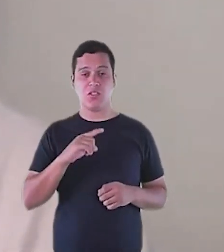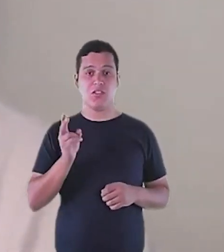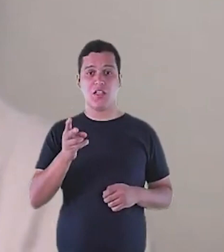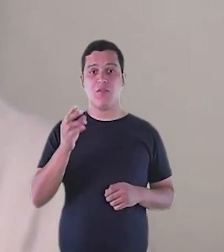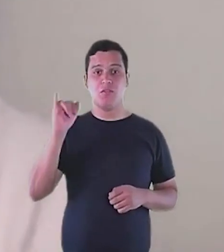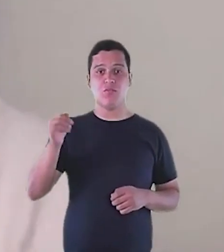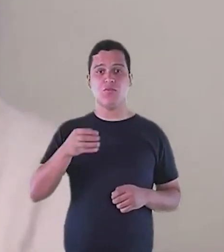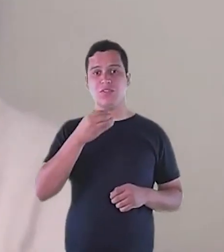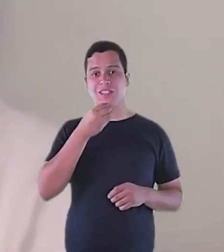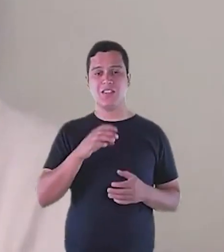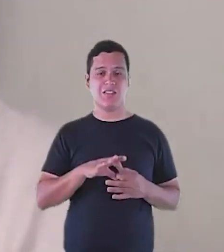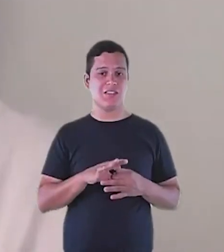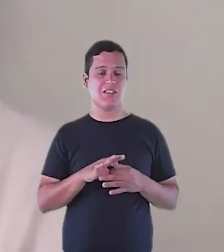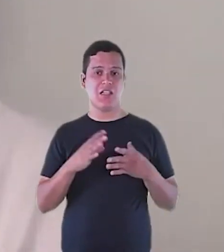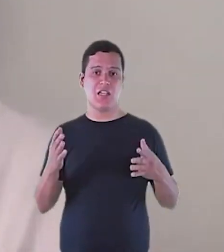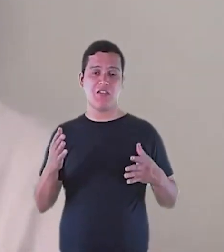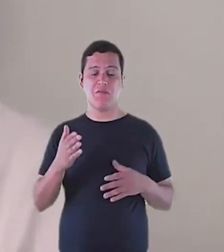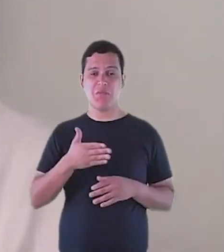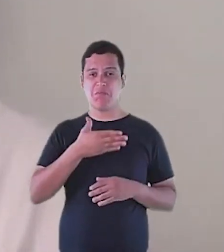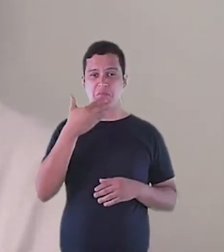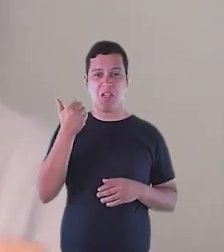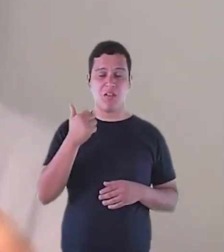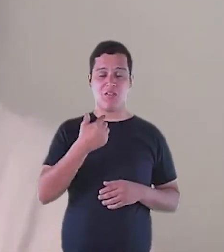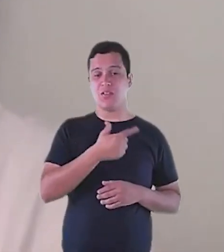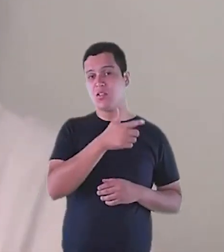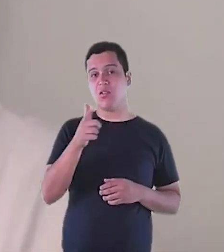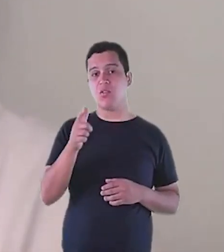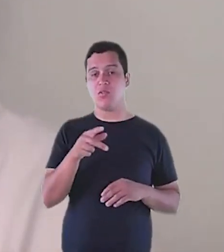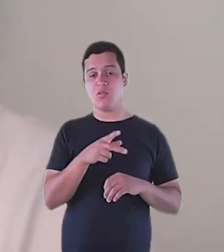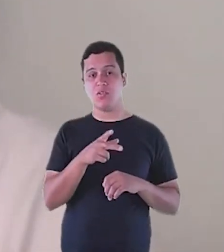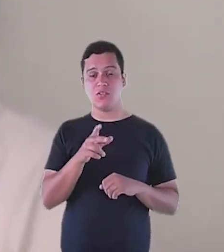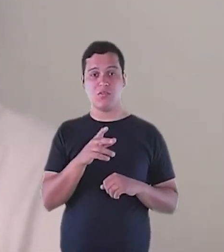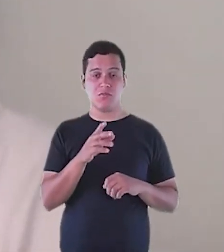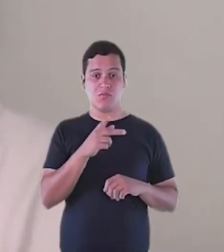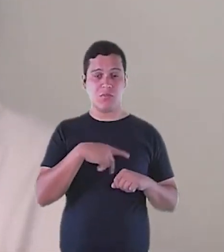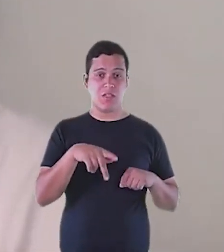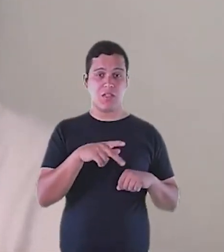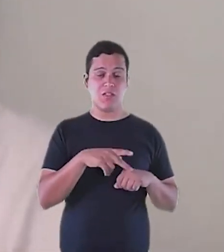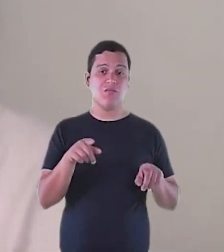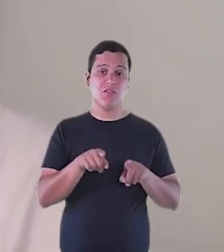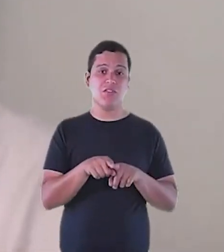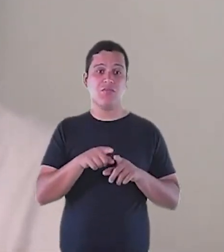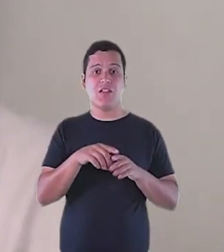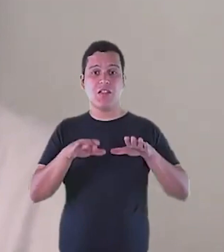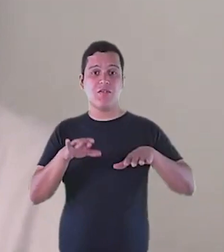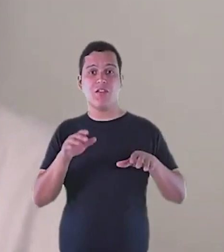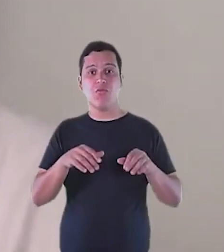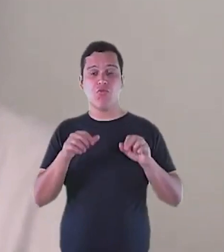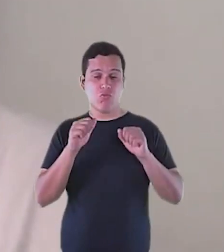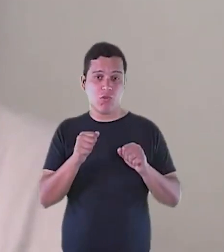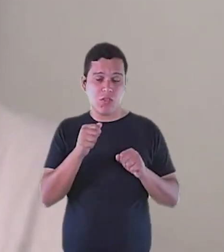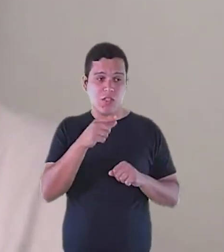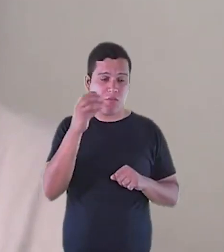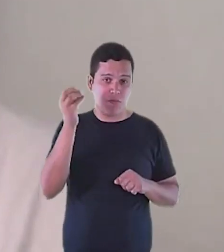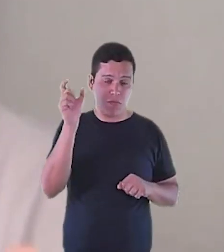Caribe, a oportunidade de constituir família, a oportunidade de participar de irmandades